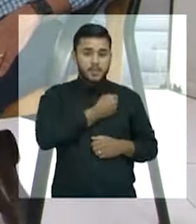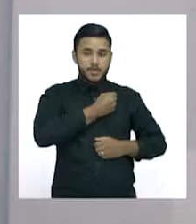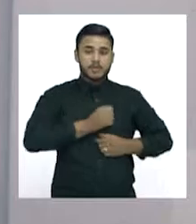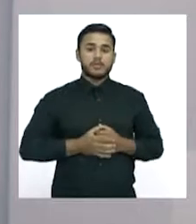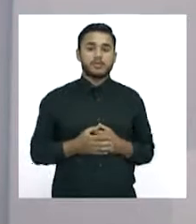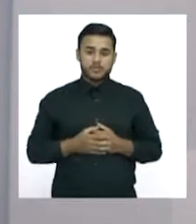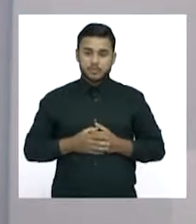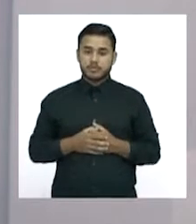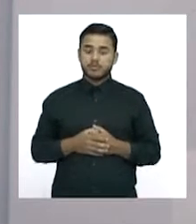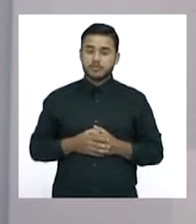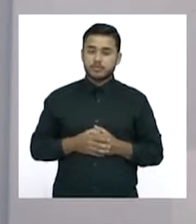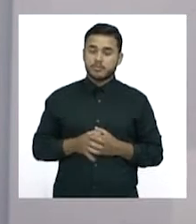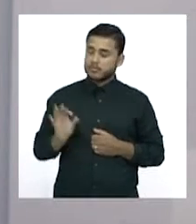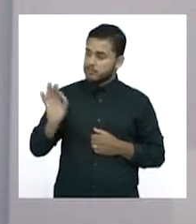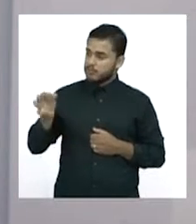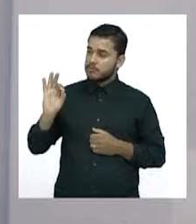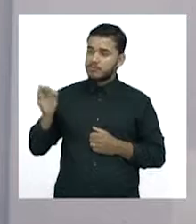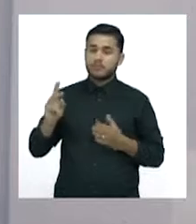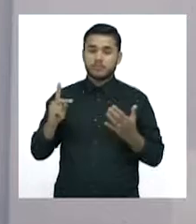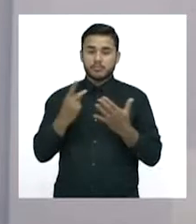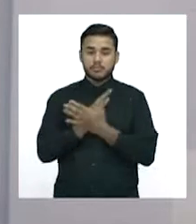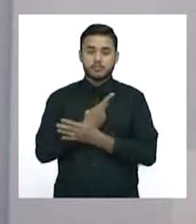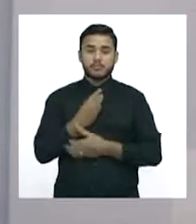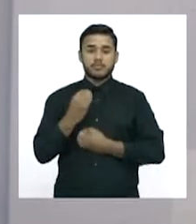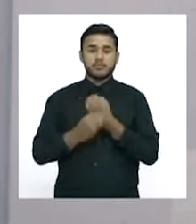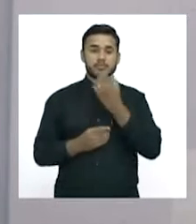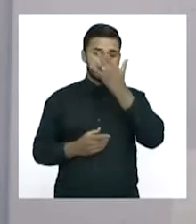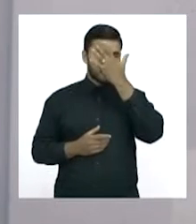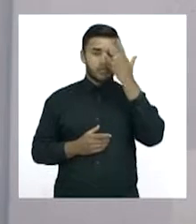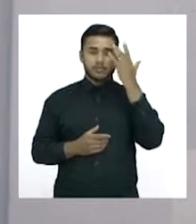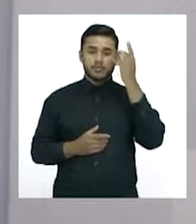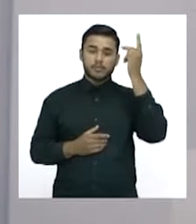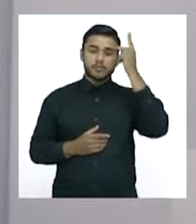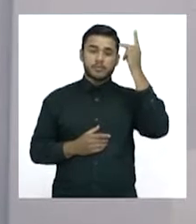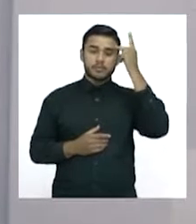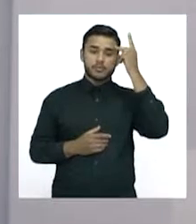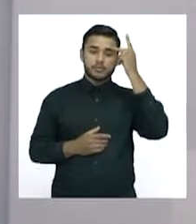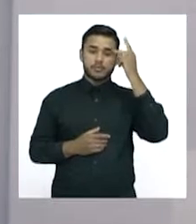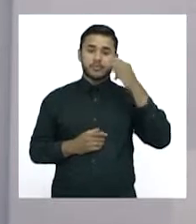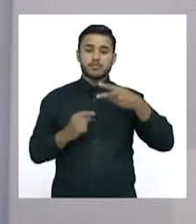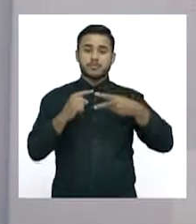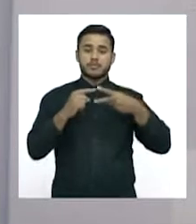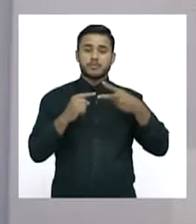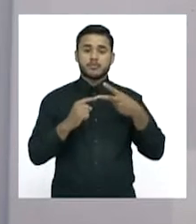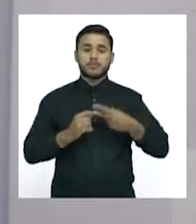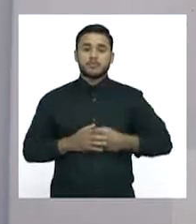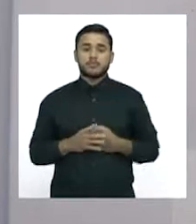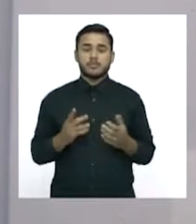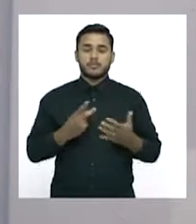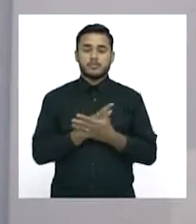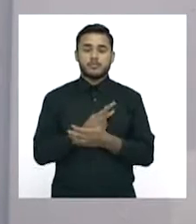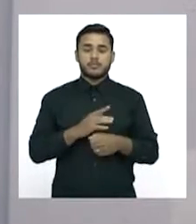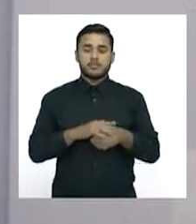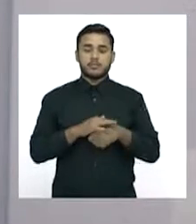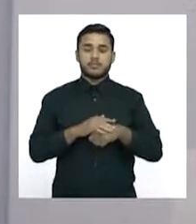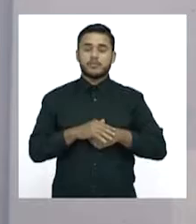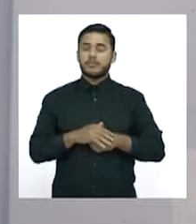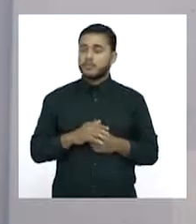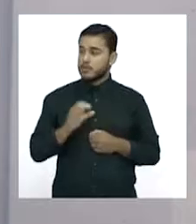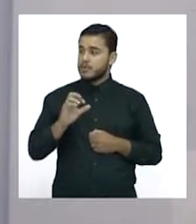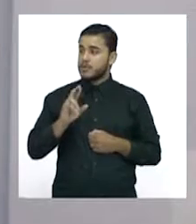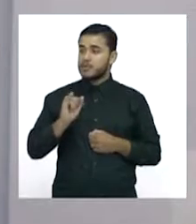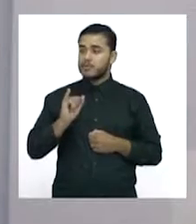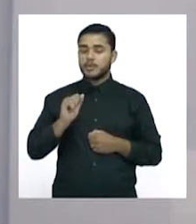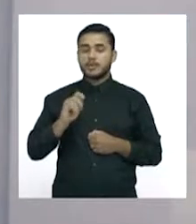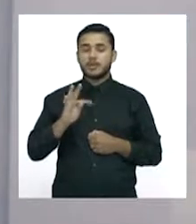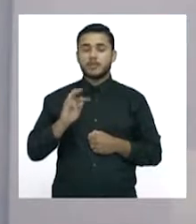Possivelmente é o mesmo fungo que acometeu as 2 pessoas em São Paulo, né, que causa a doença chamada de criptococose. Então,